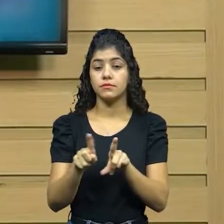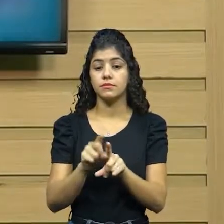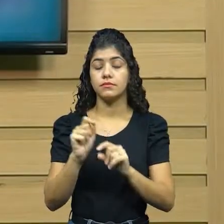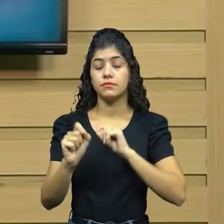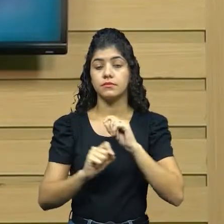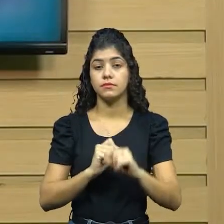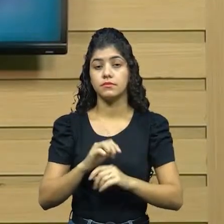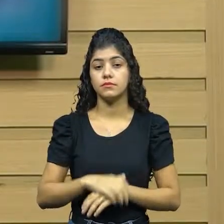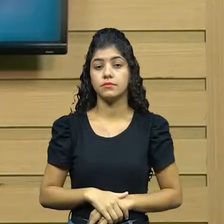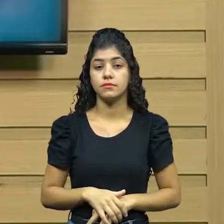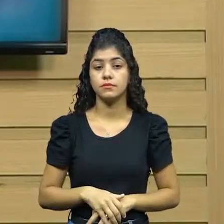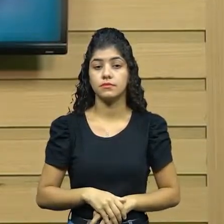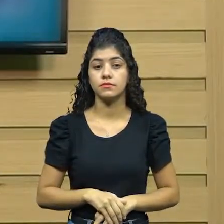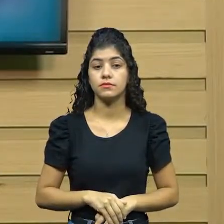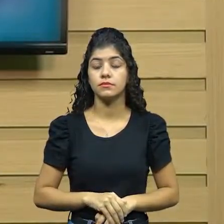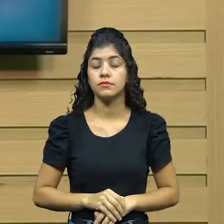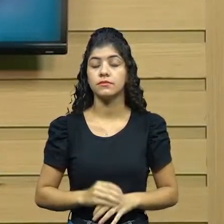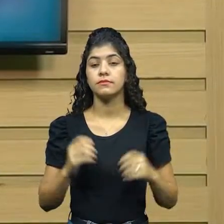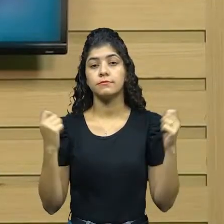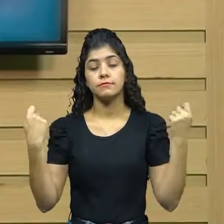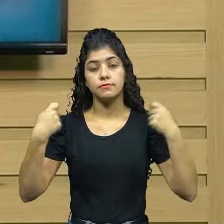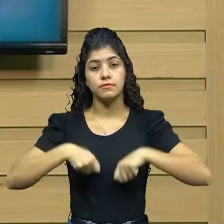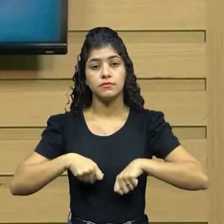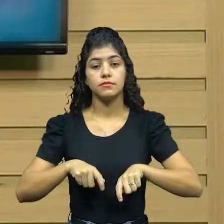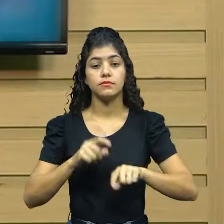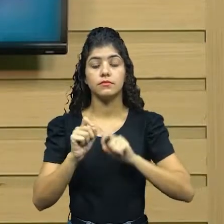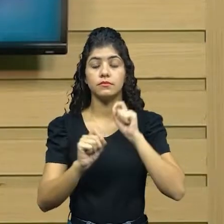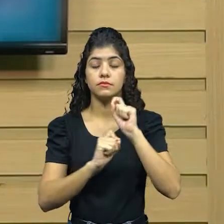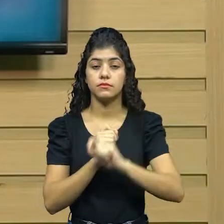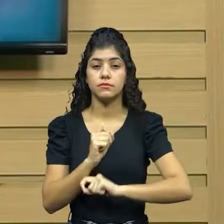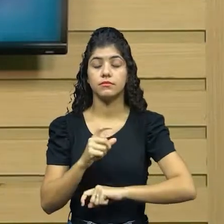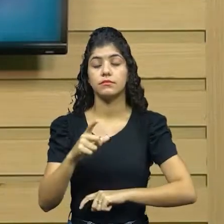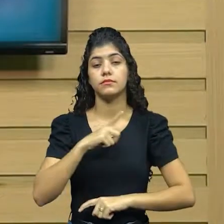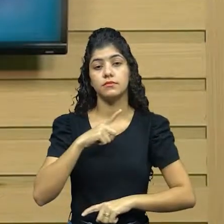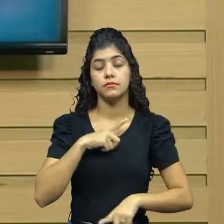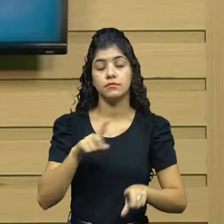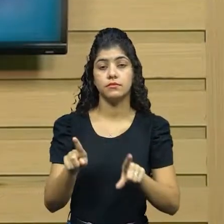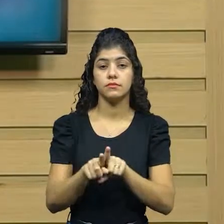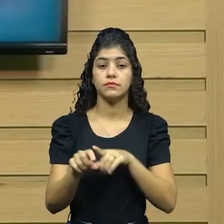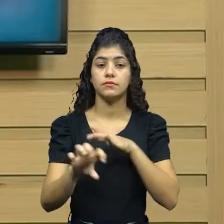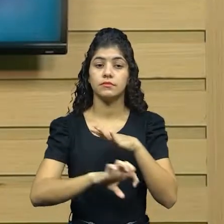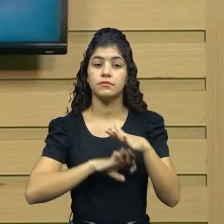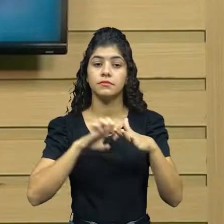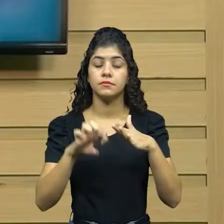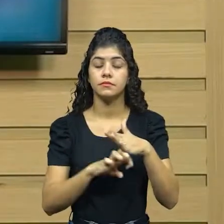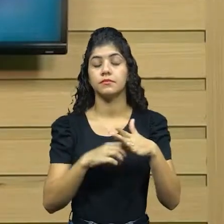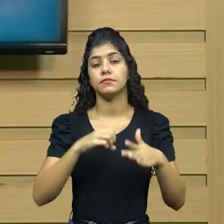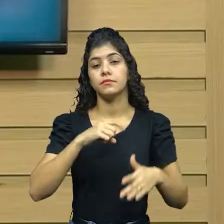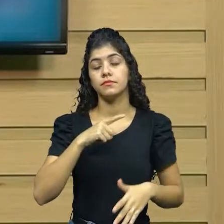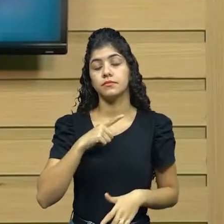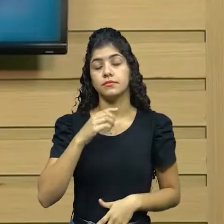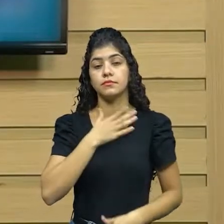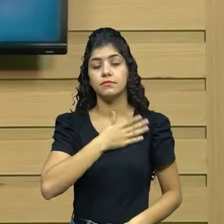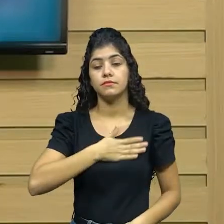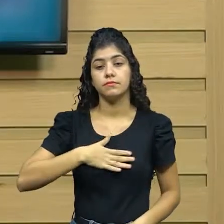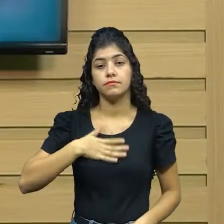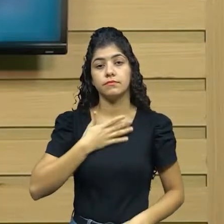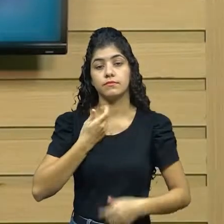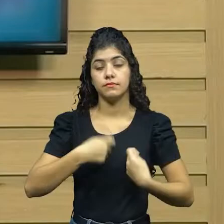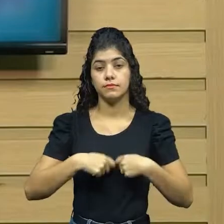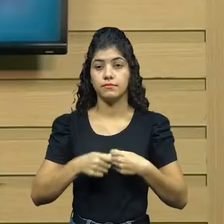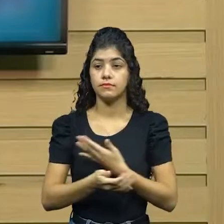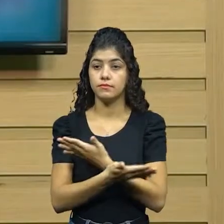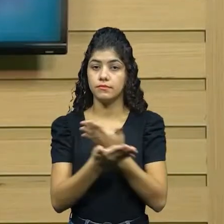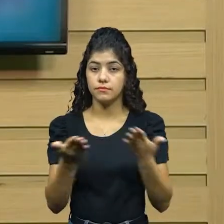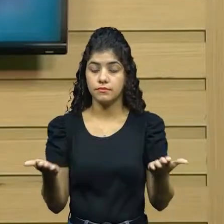a possibilidade de ter uma empresa na qual se satisfaz as suas necessidades.